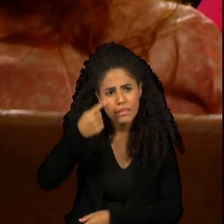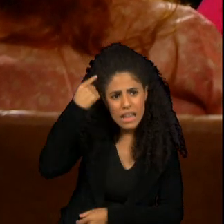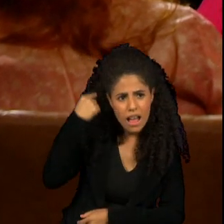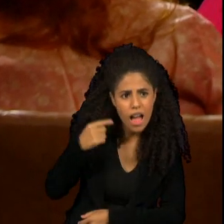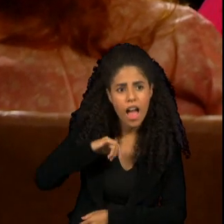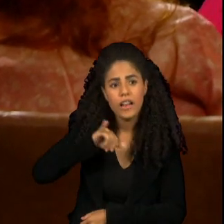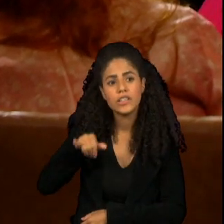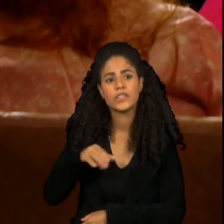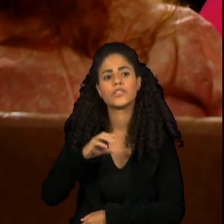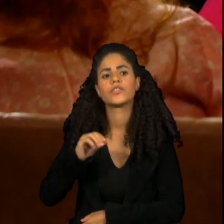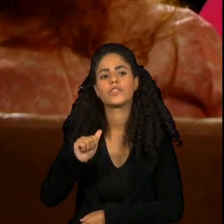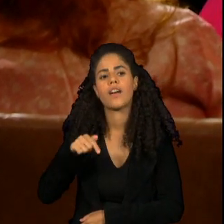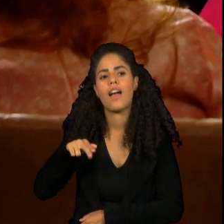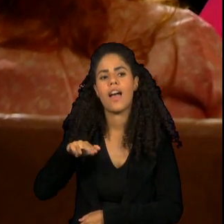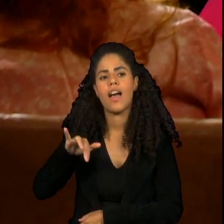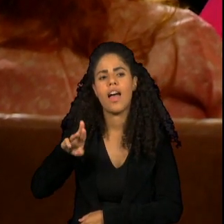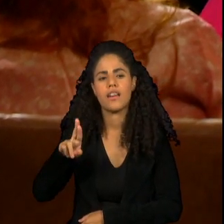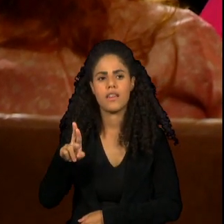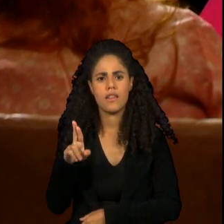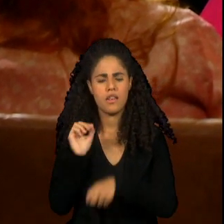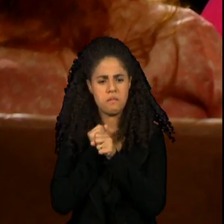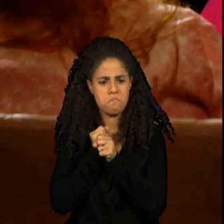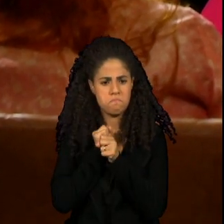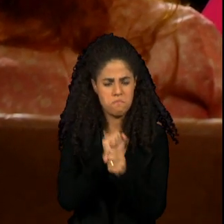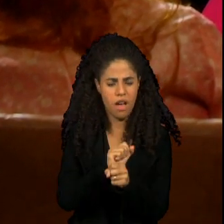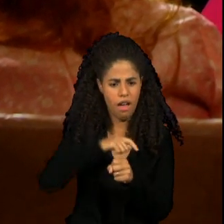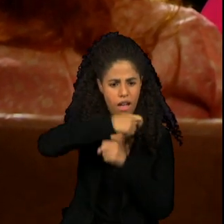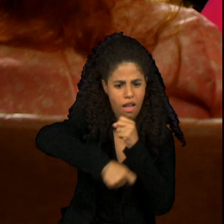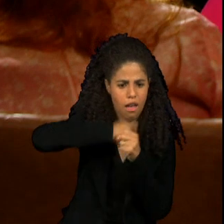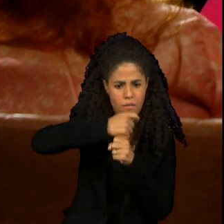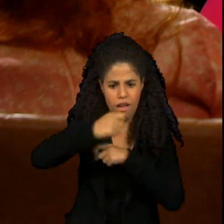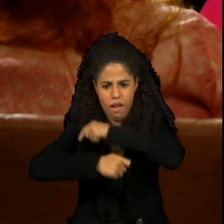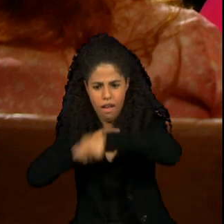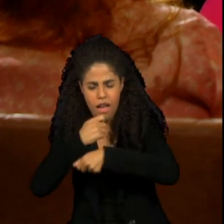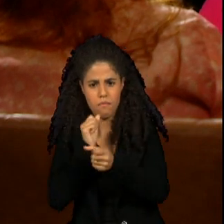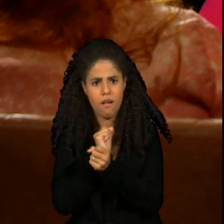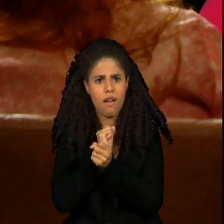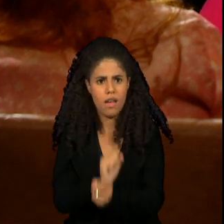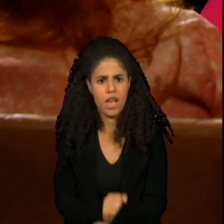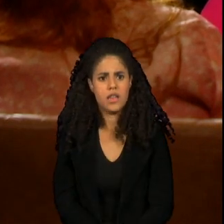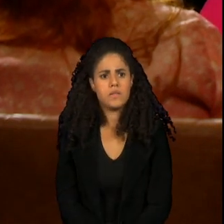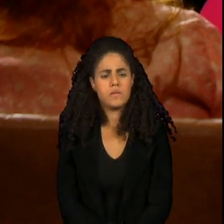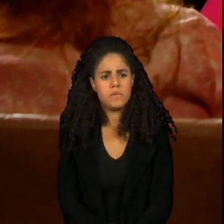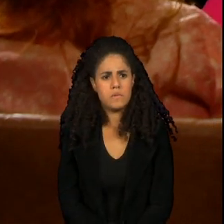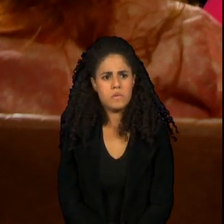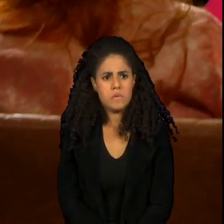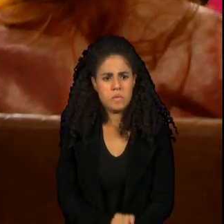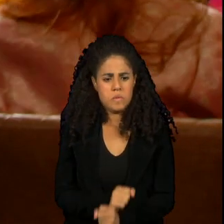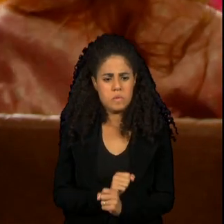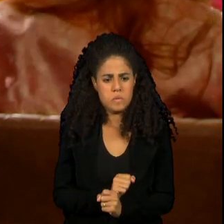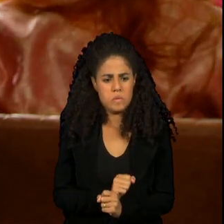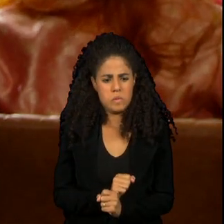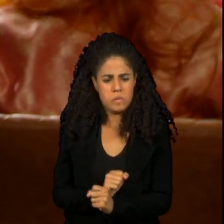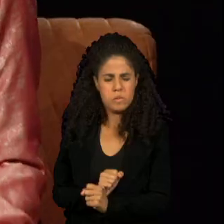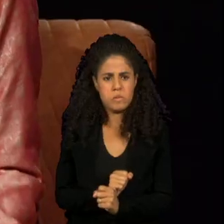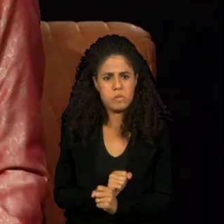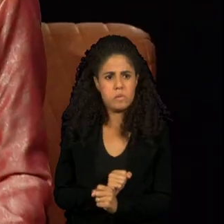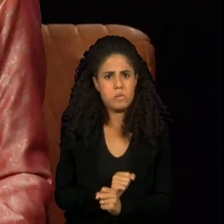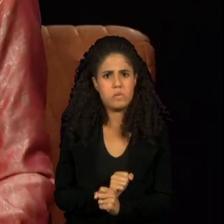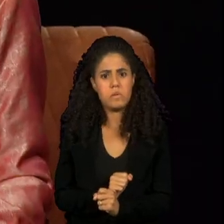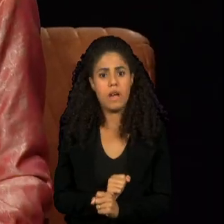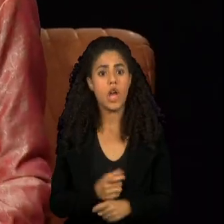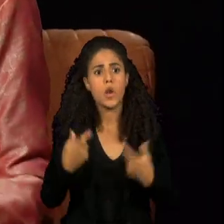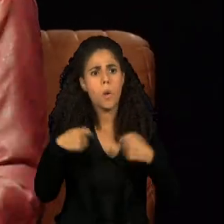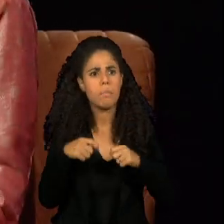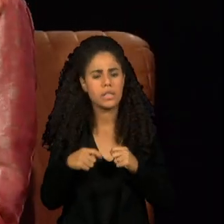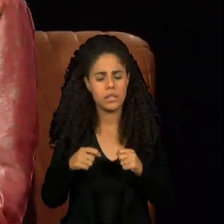para você amarrar os braços ou interpretar com os braços parados, uma coisa assim. Tinha ele pedia tipo. Não ter